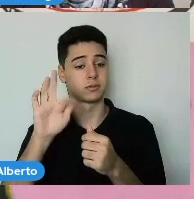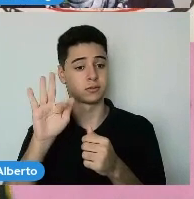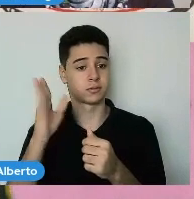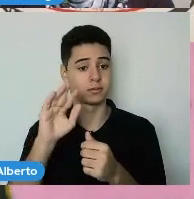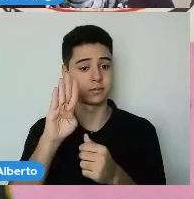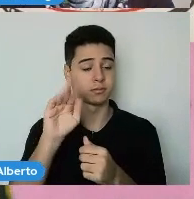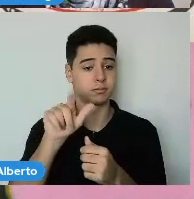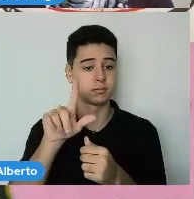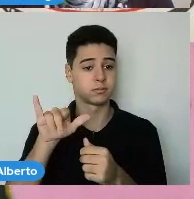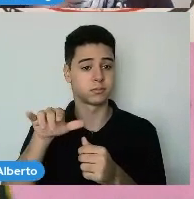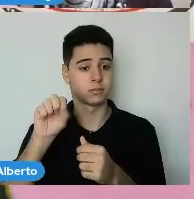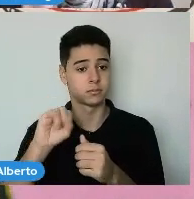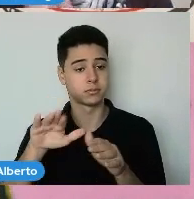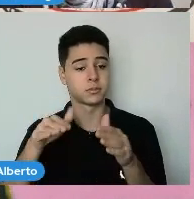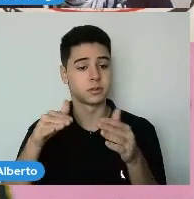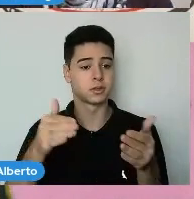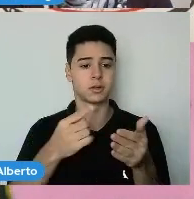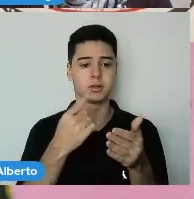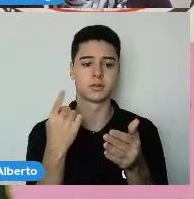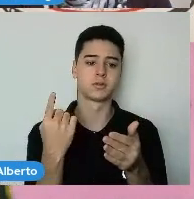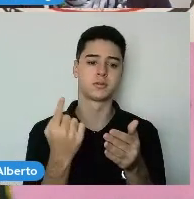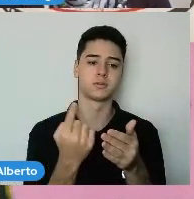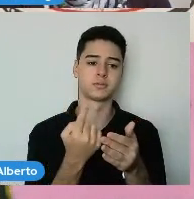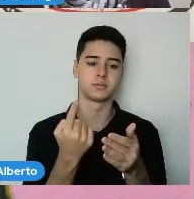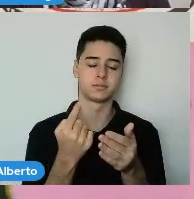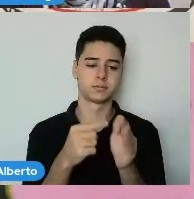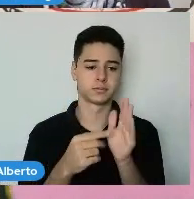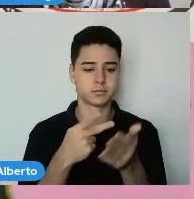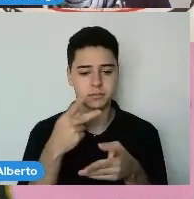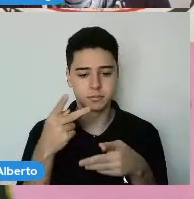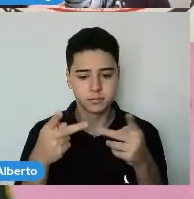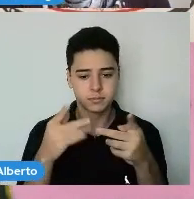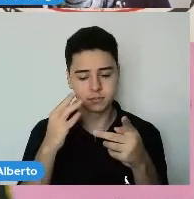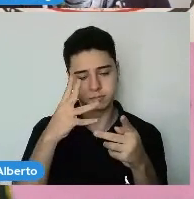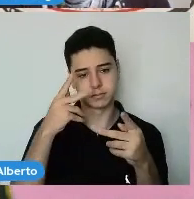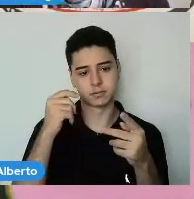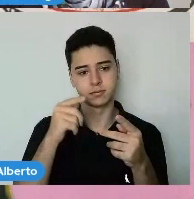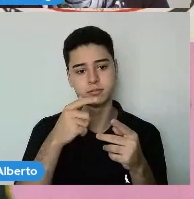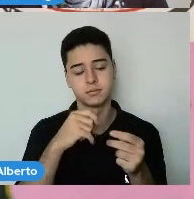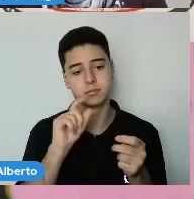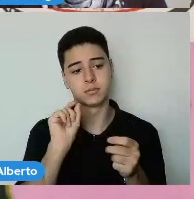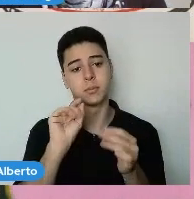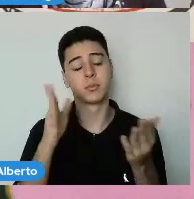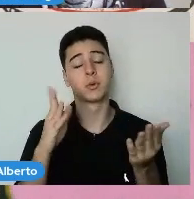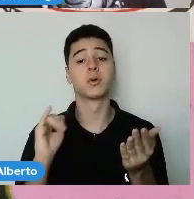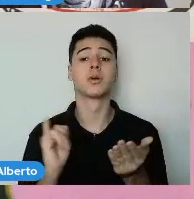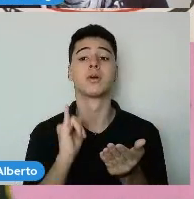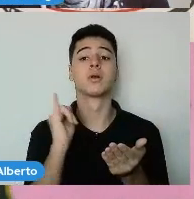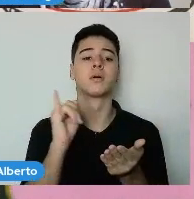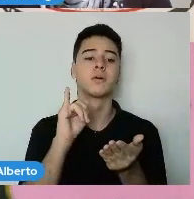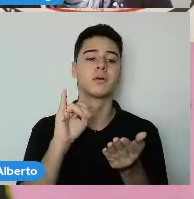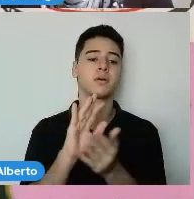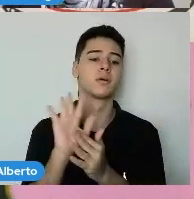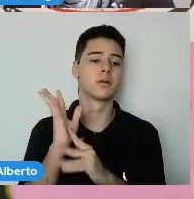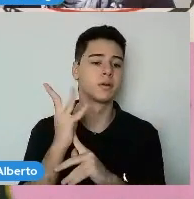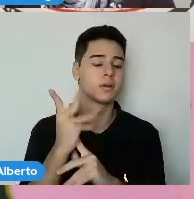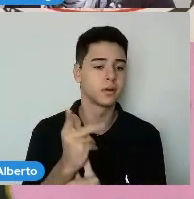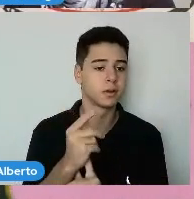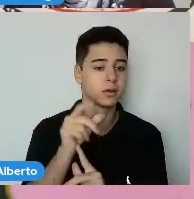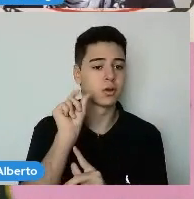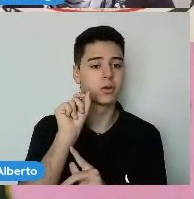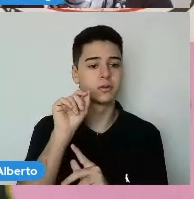e aí a gente trata mais dele, tá? O que importa é, em arte contemporânea, o artista é